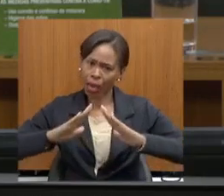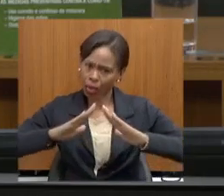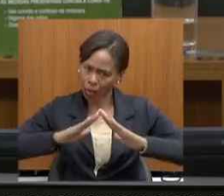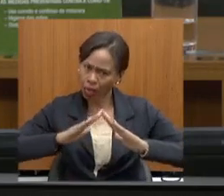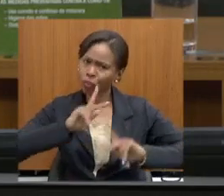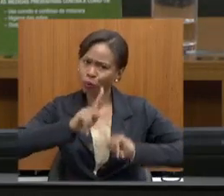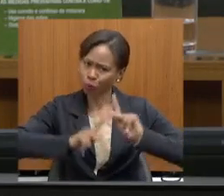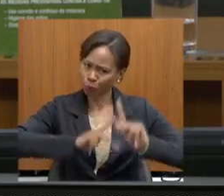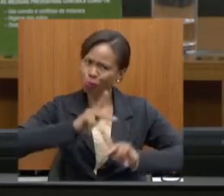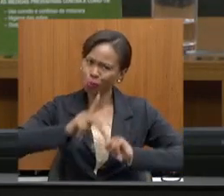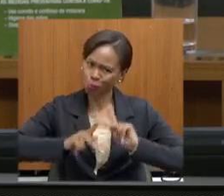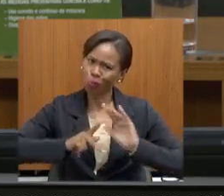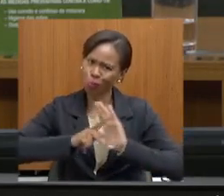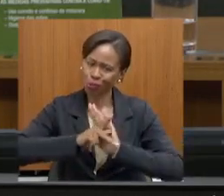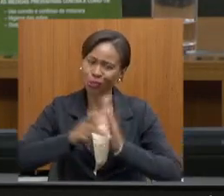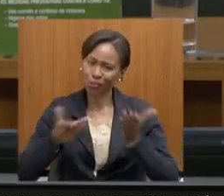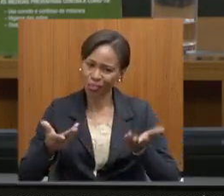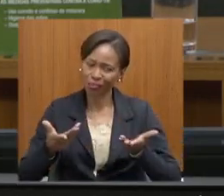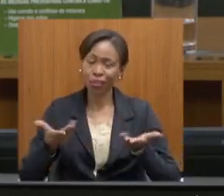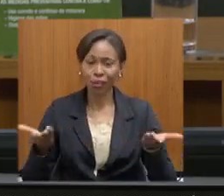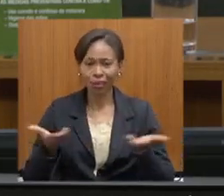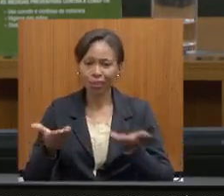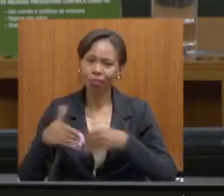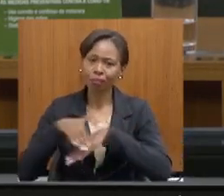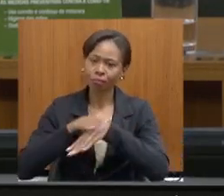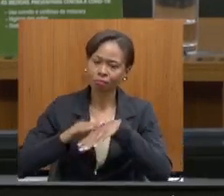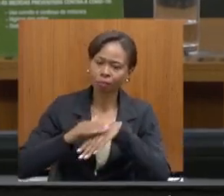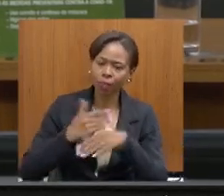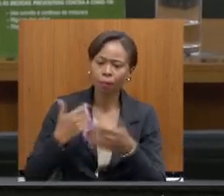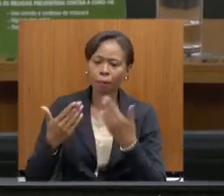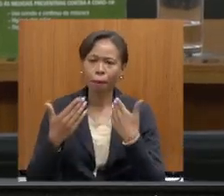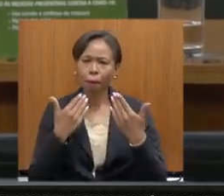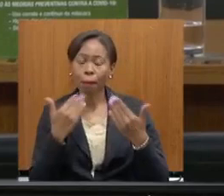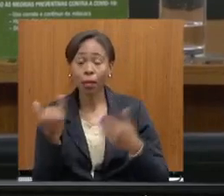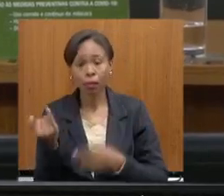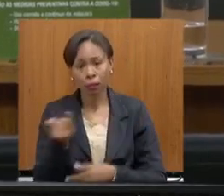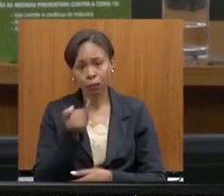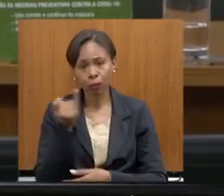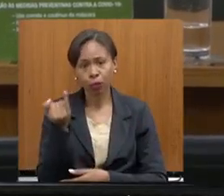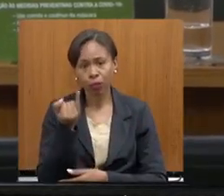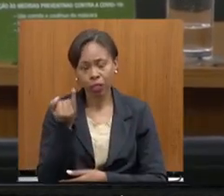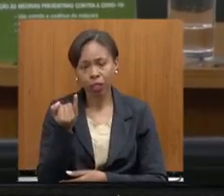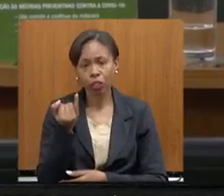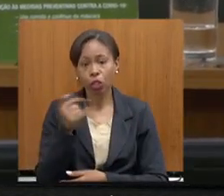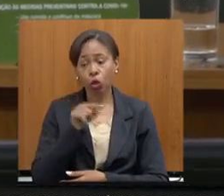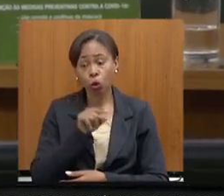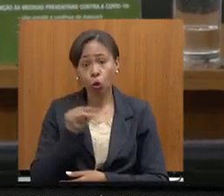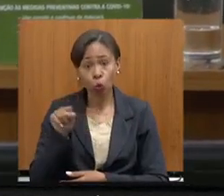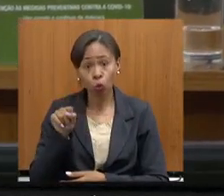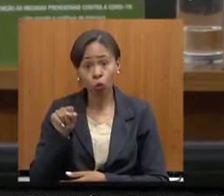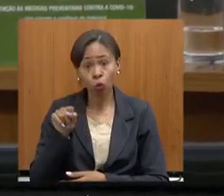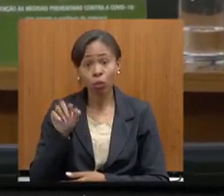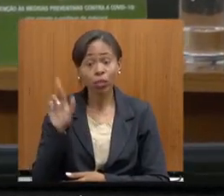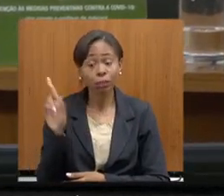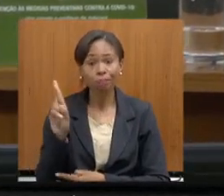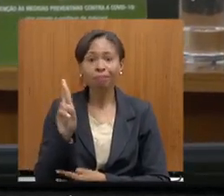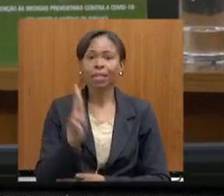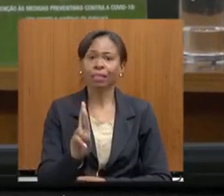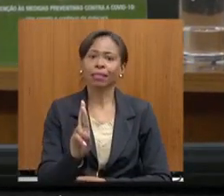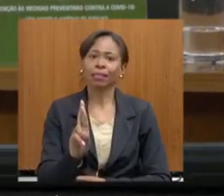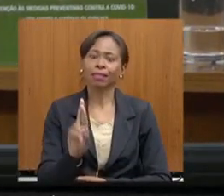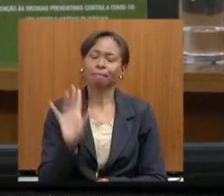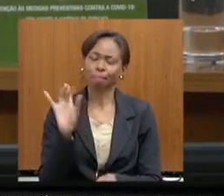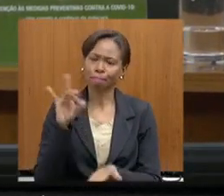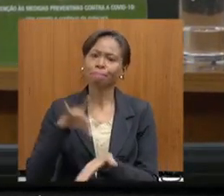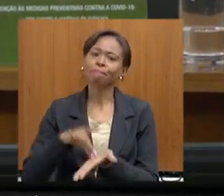ir ter essa conversa ou importante objetiva com os representantes legítimos né